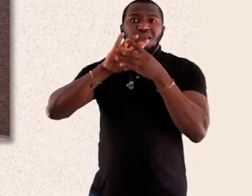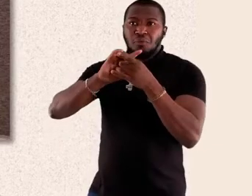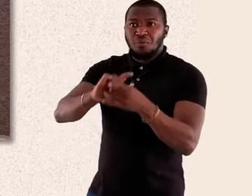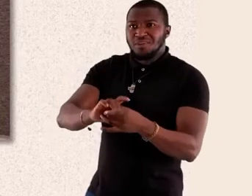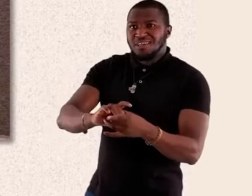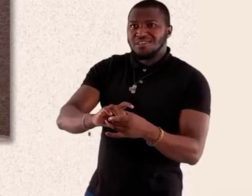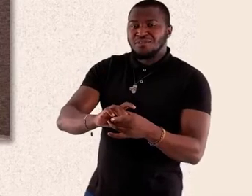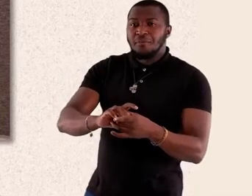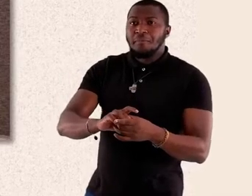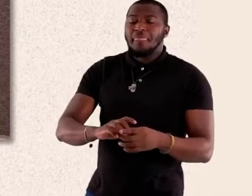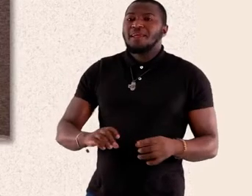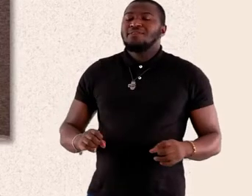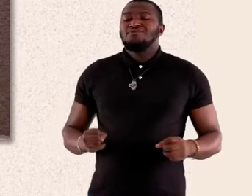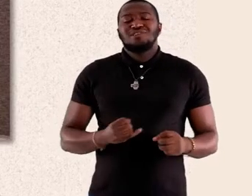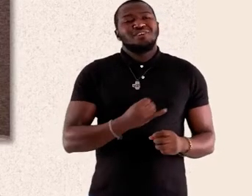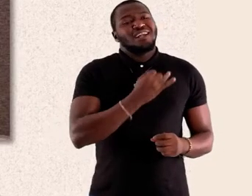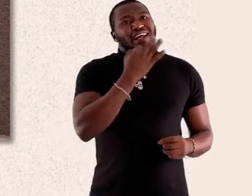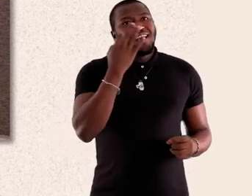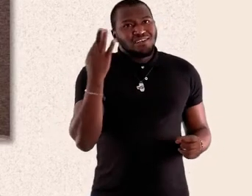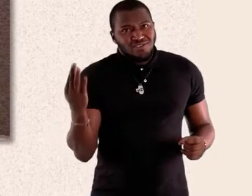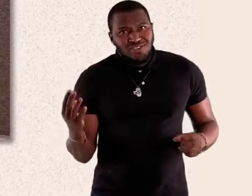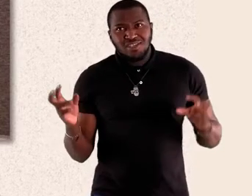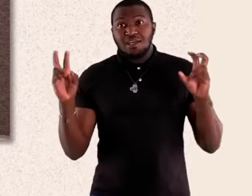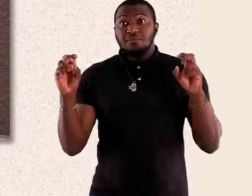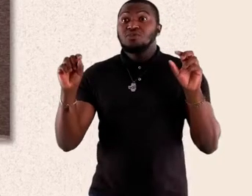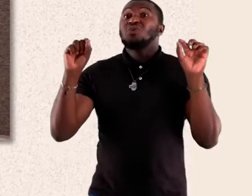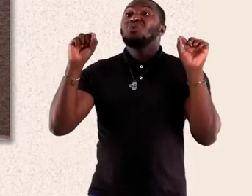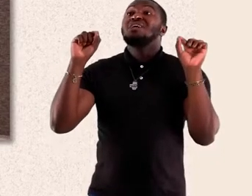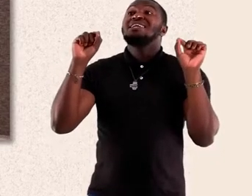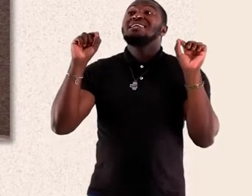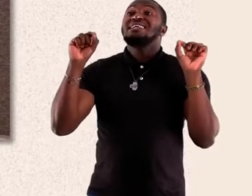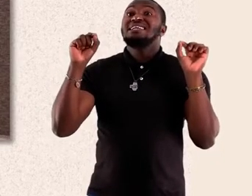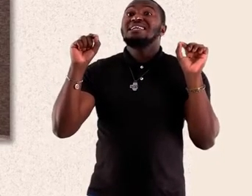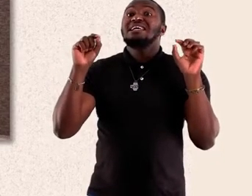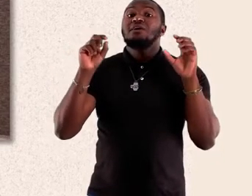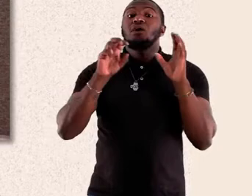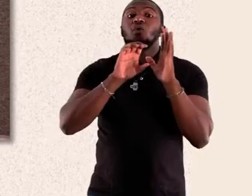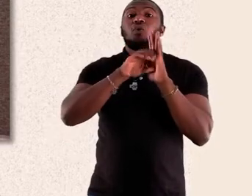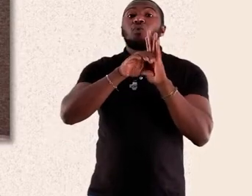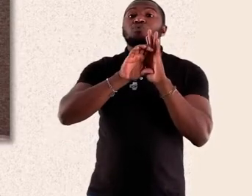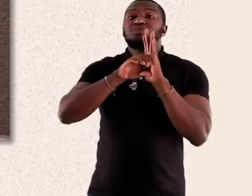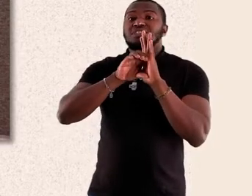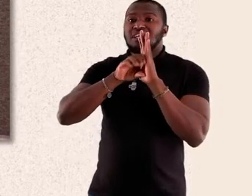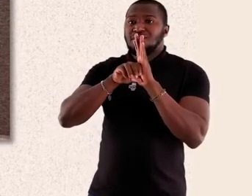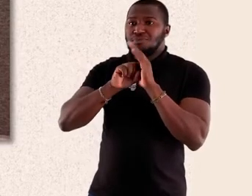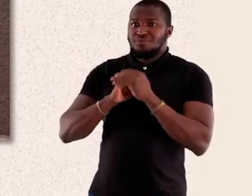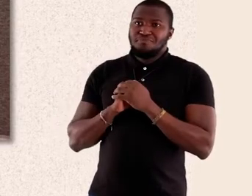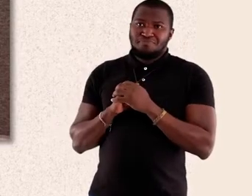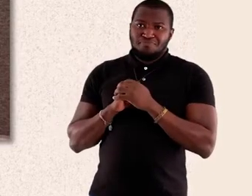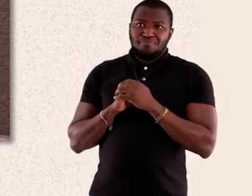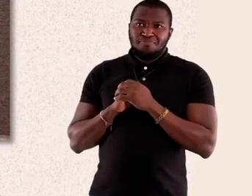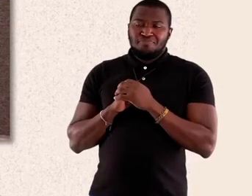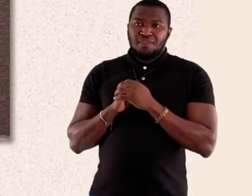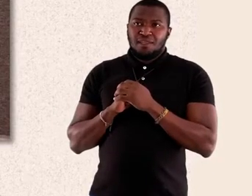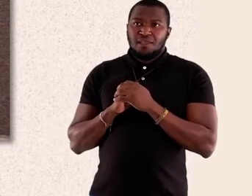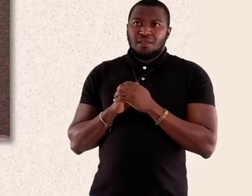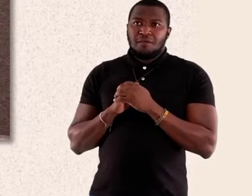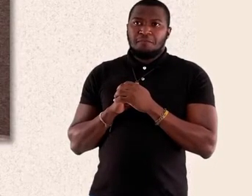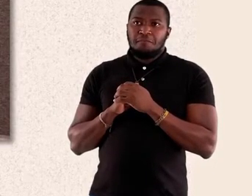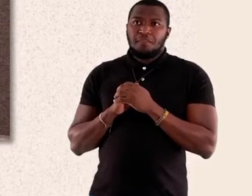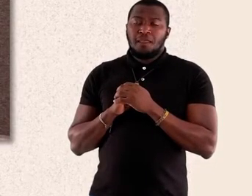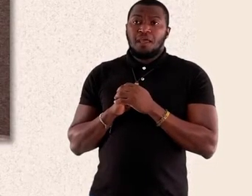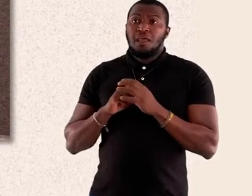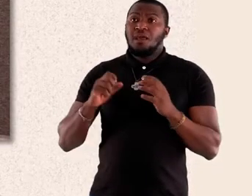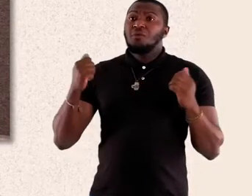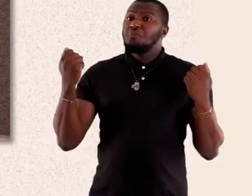abordagens para essa questão assim qual é o conceito de dor social de dor social eu não tenho a pretensão de dar uma